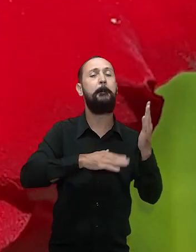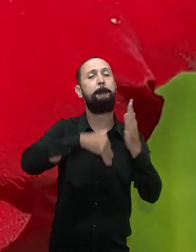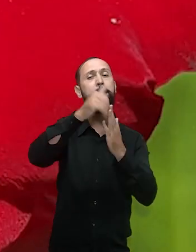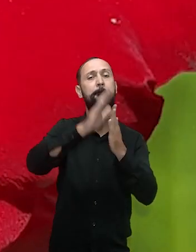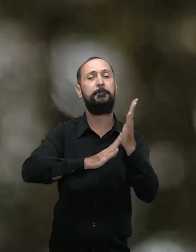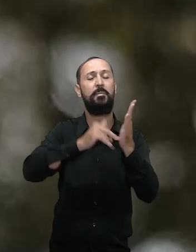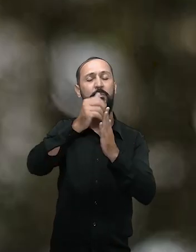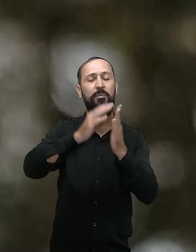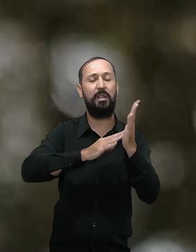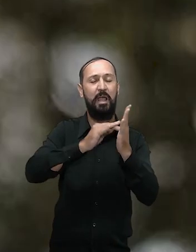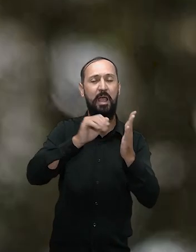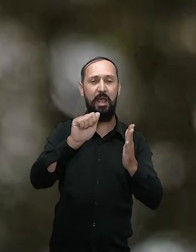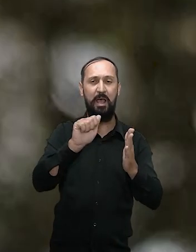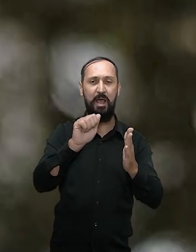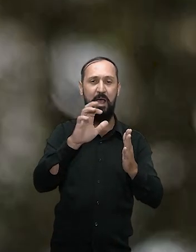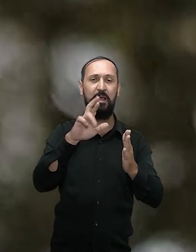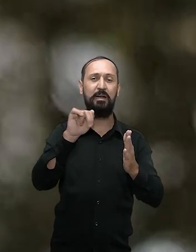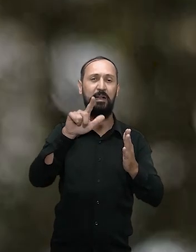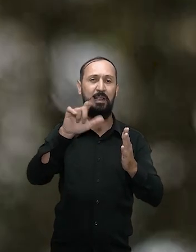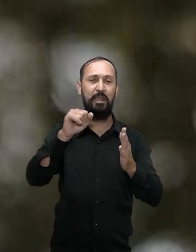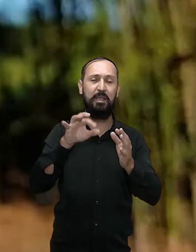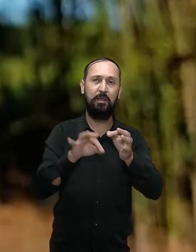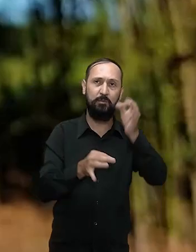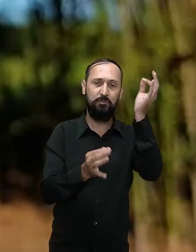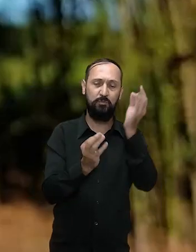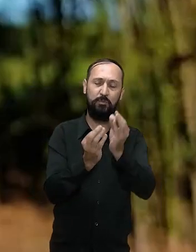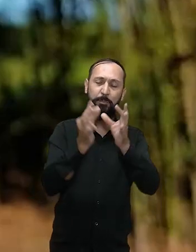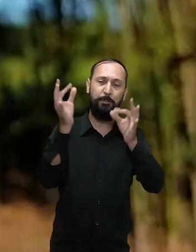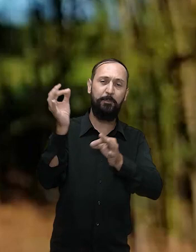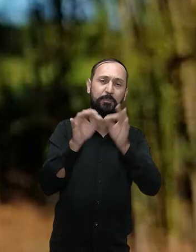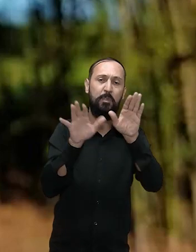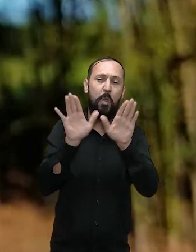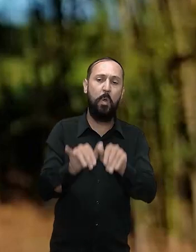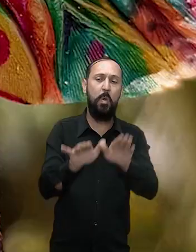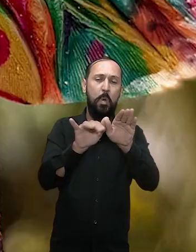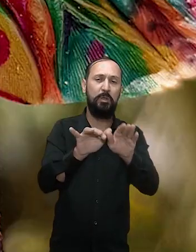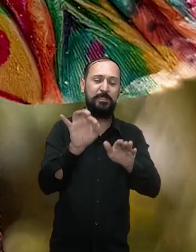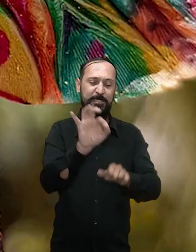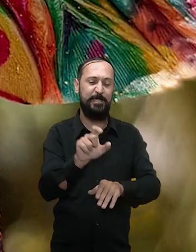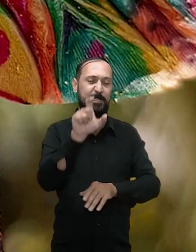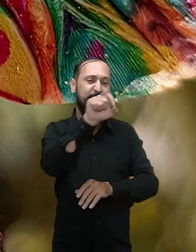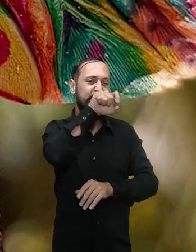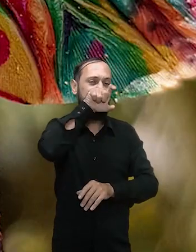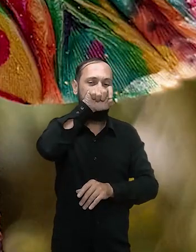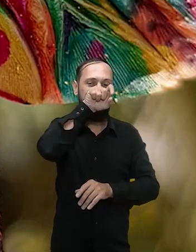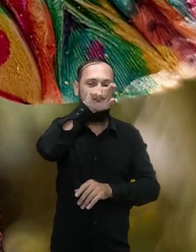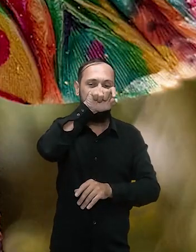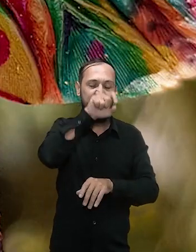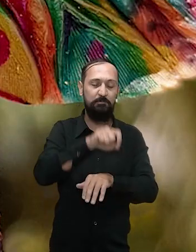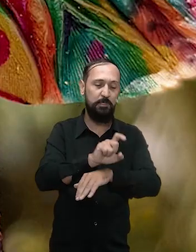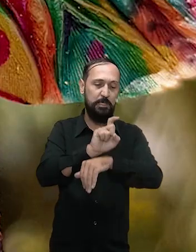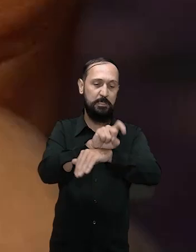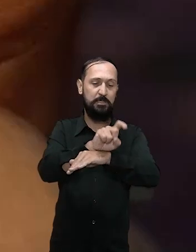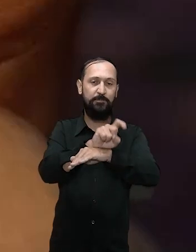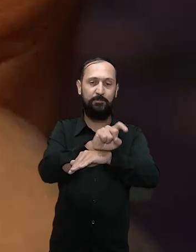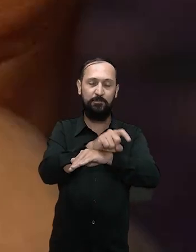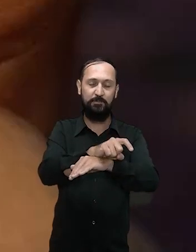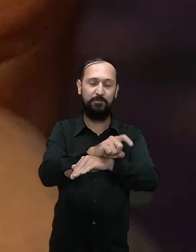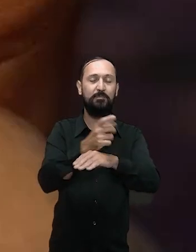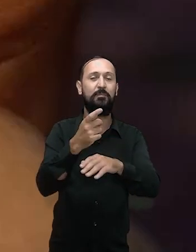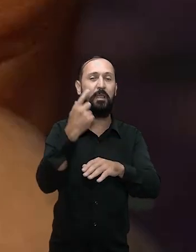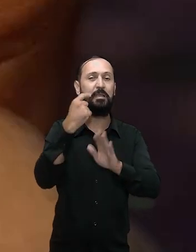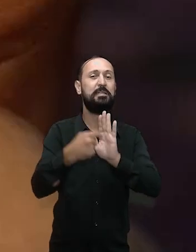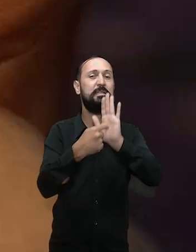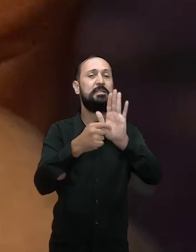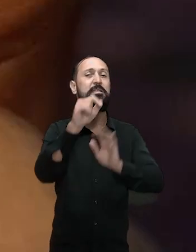de pinturas com tinta acrílica em penas, asas de borboletas, besouros, escorpiões e em cascas de